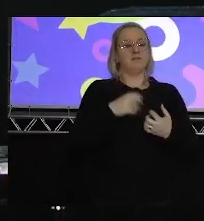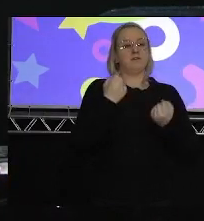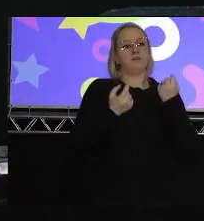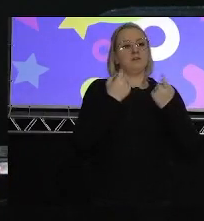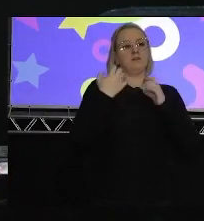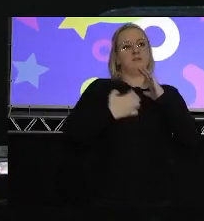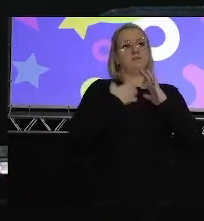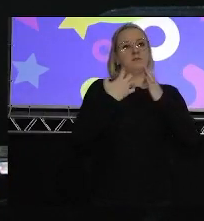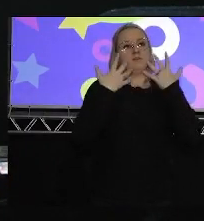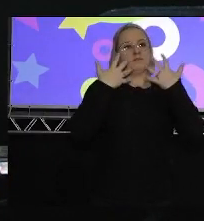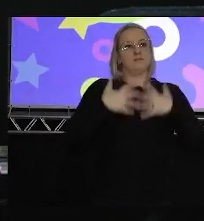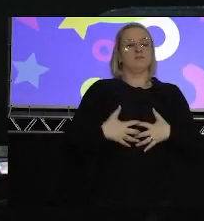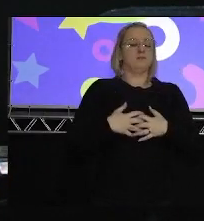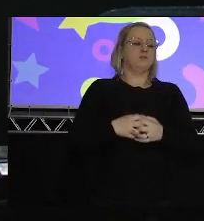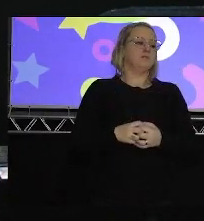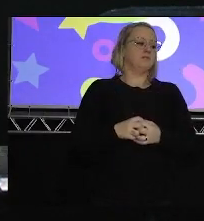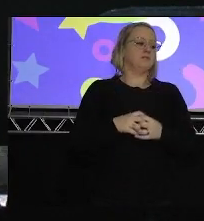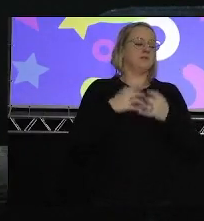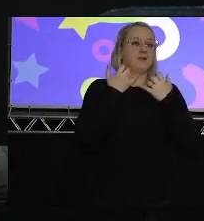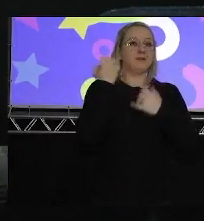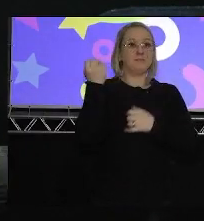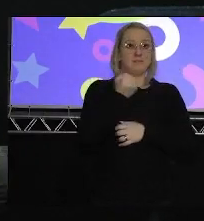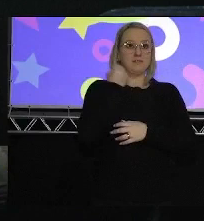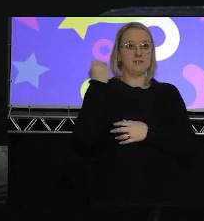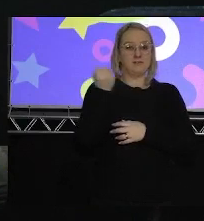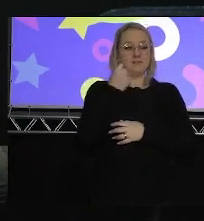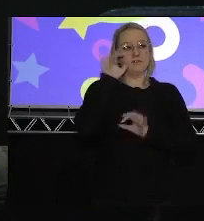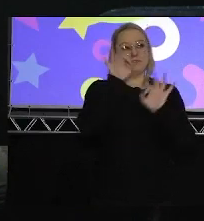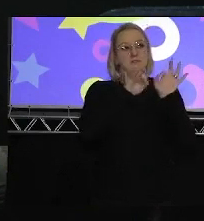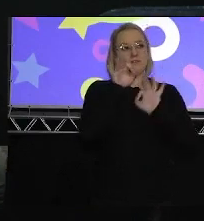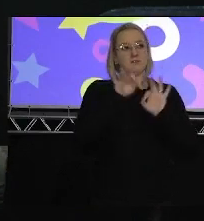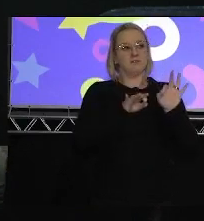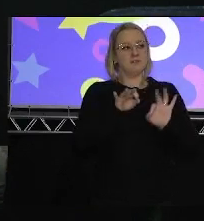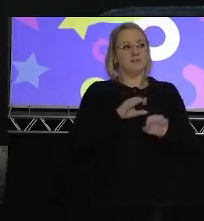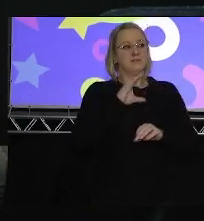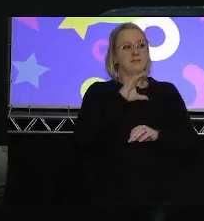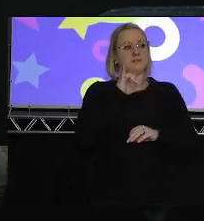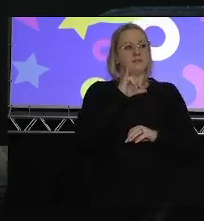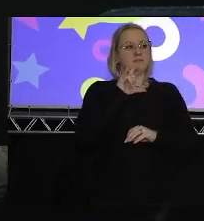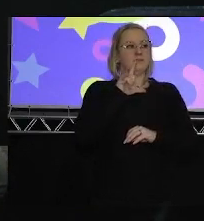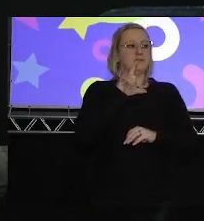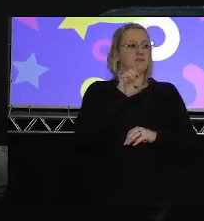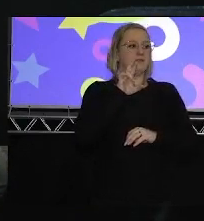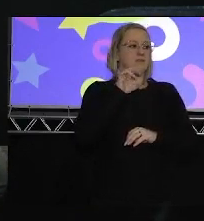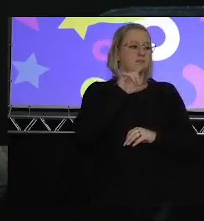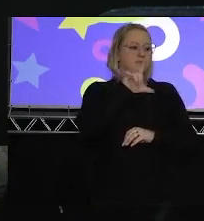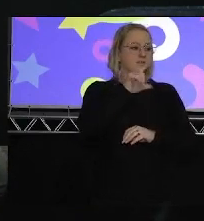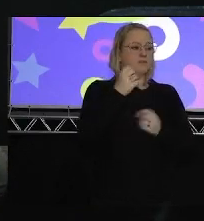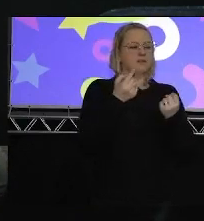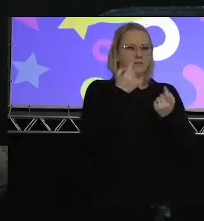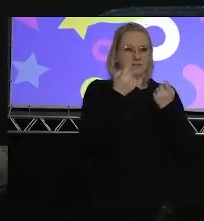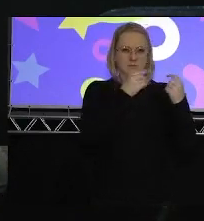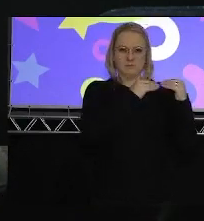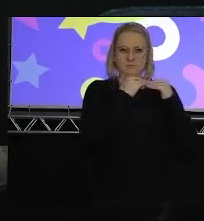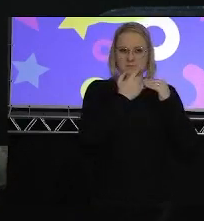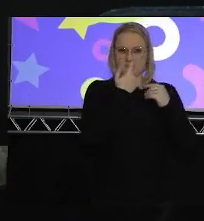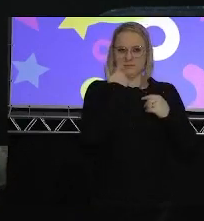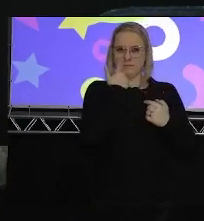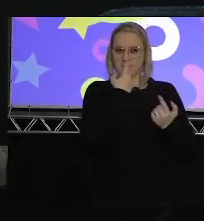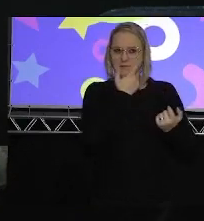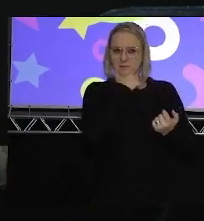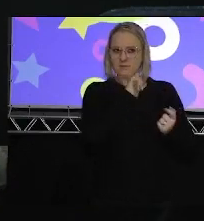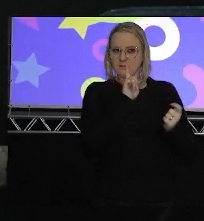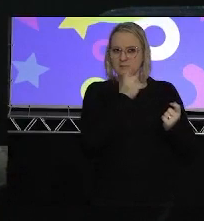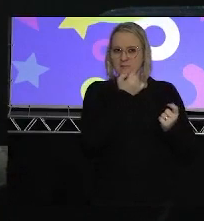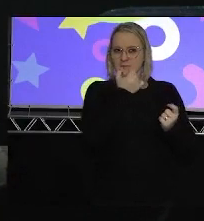empresas funcionam. Emergencial é ordem do C-level e legal e fiscal. Alguma semelhança aí com vocês? Não é a mesma coisa lá? É a